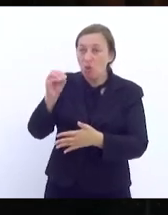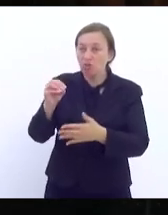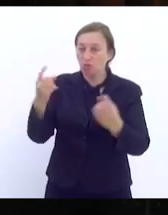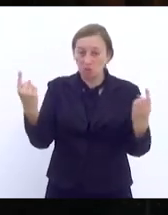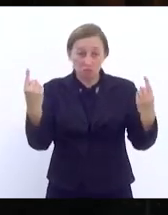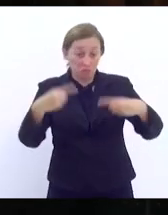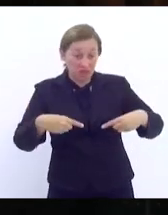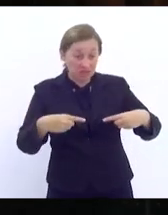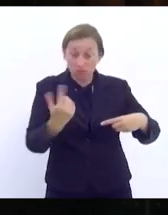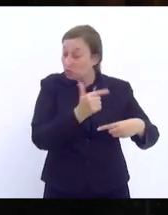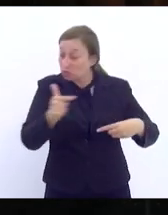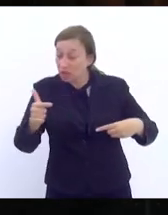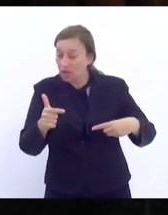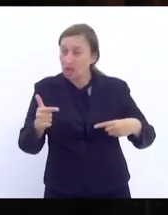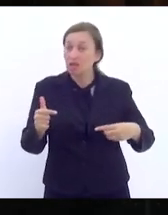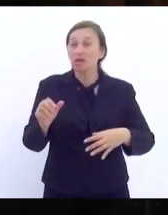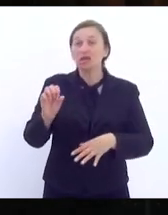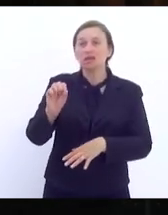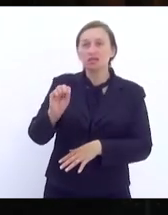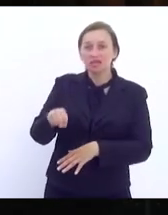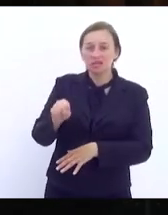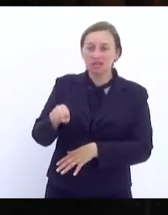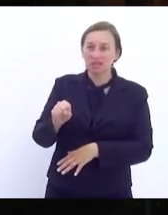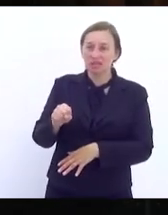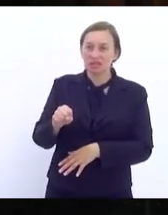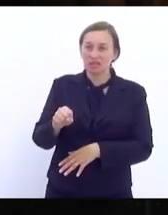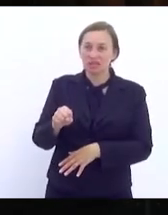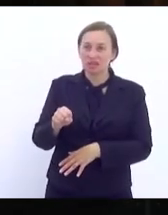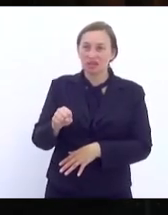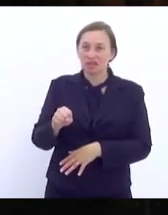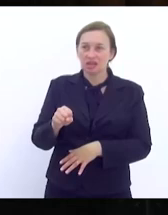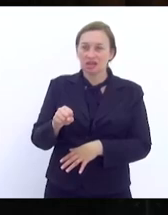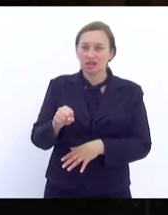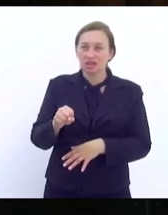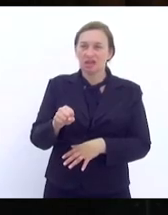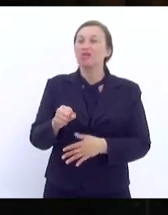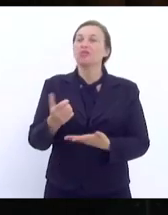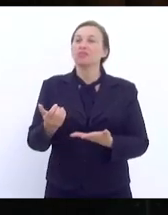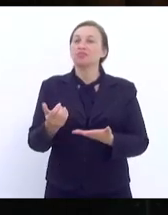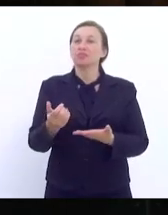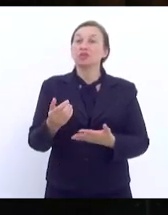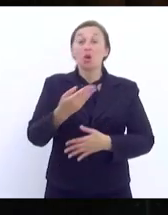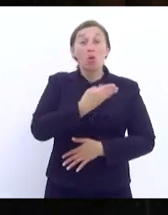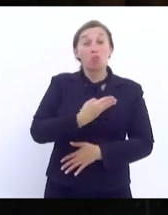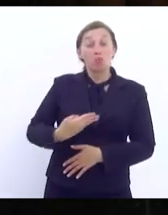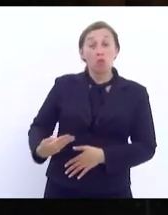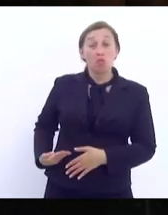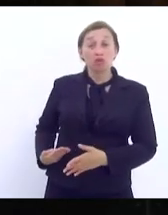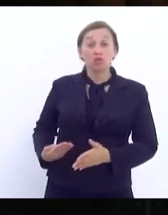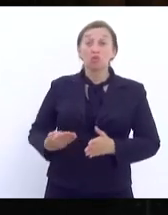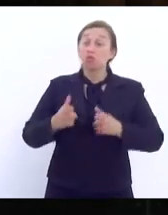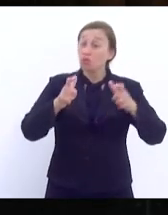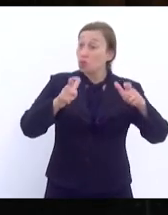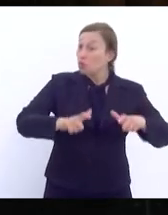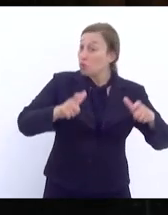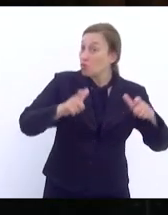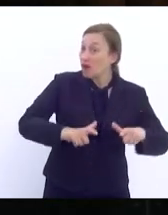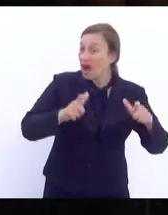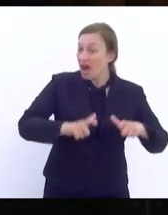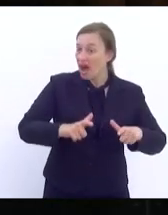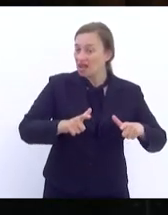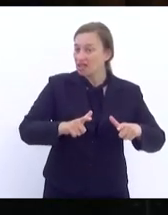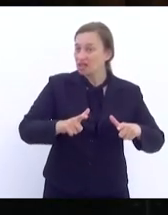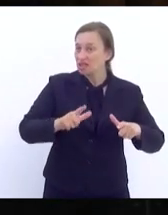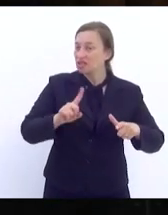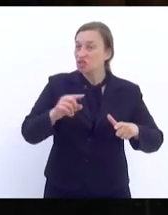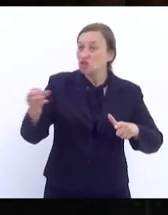isso o desafondegamento do cais público que Aliás não deixa novas